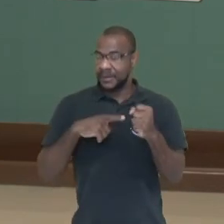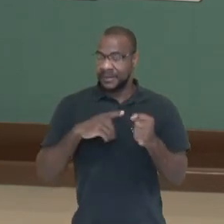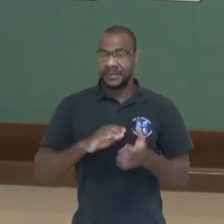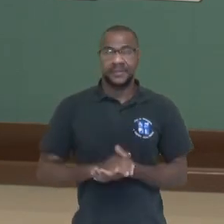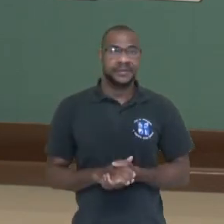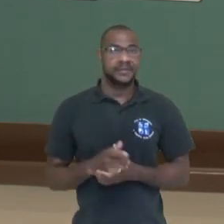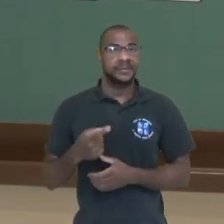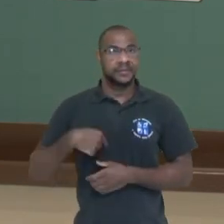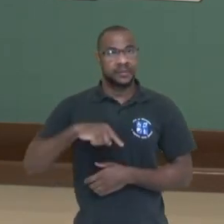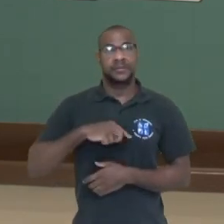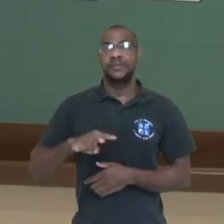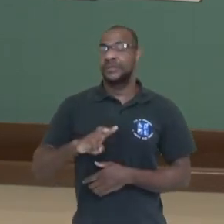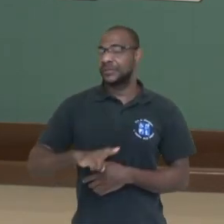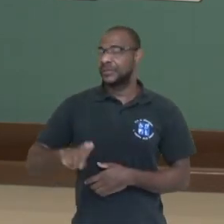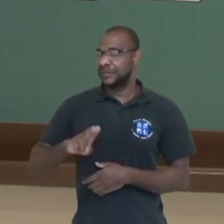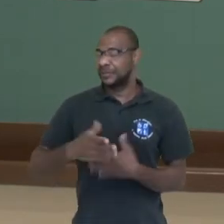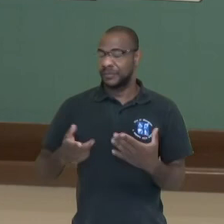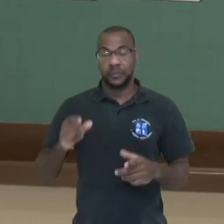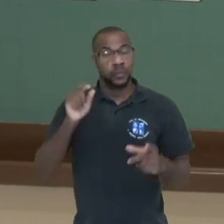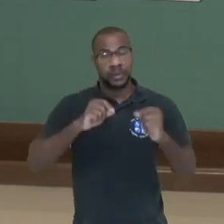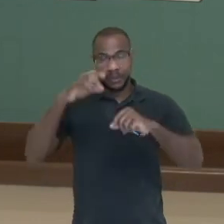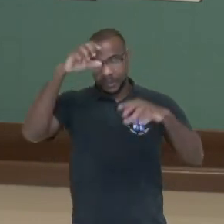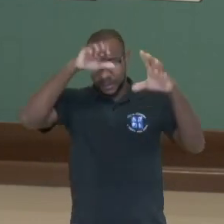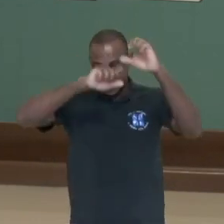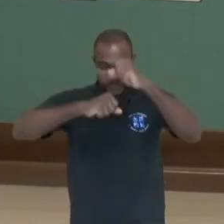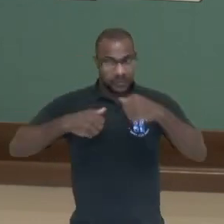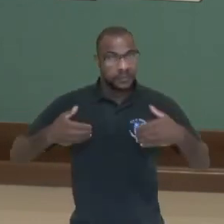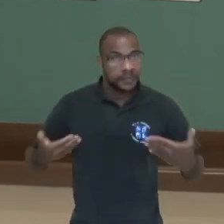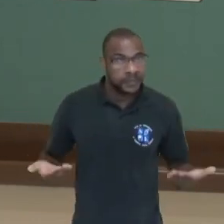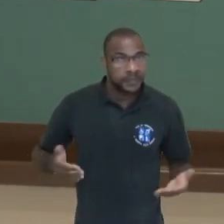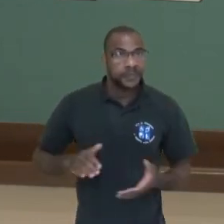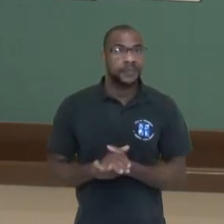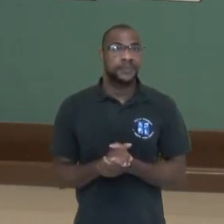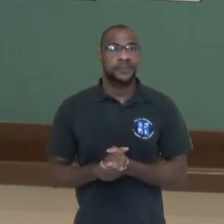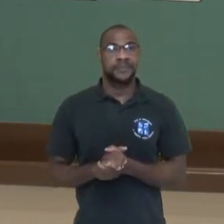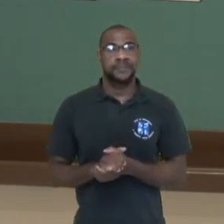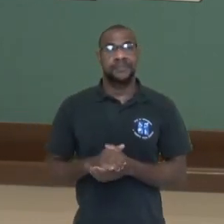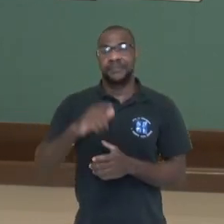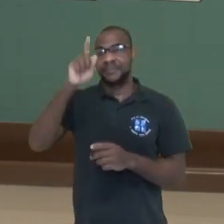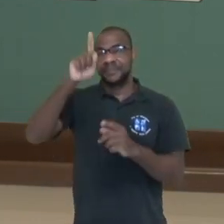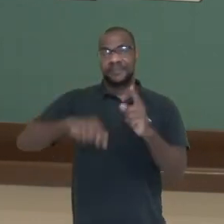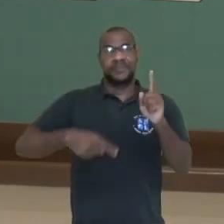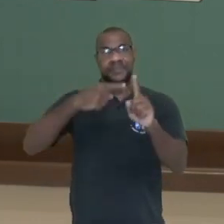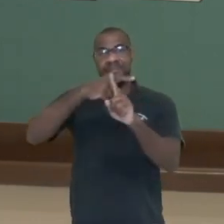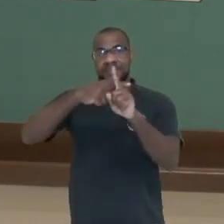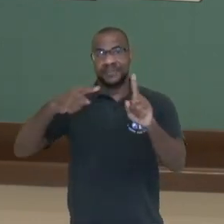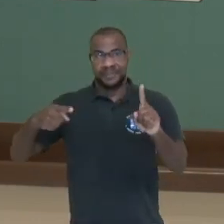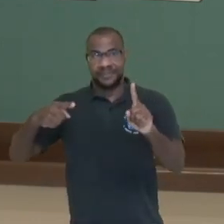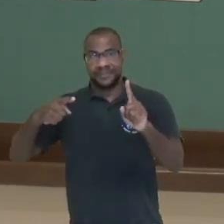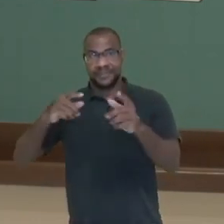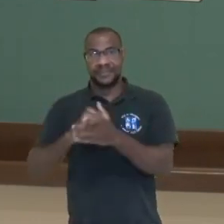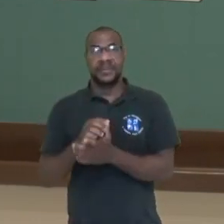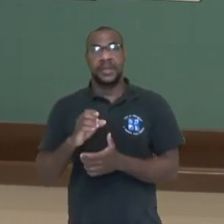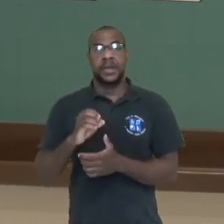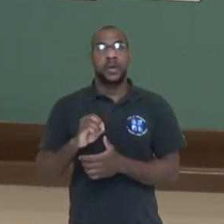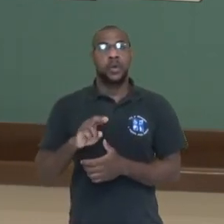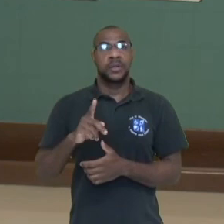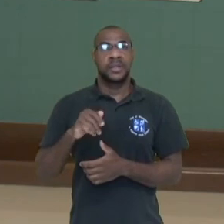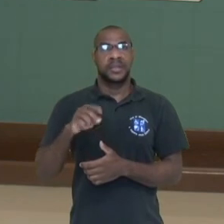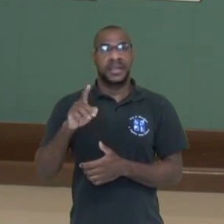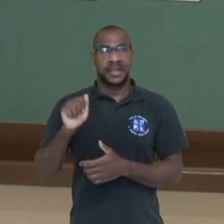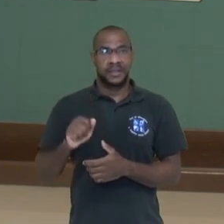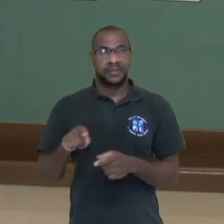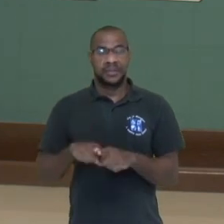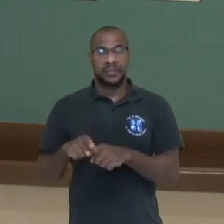Usamos bastante isso, né? Demais. Então, o que vimos? Plano cartesiano, para-ordenado e como localizar os